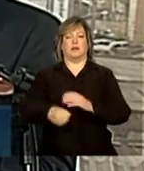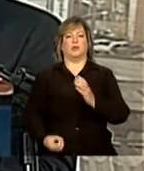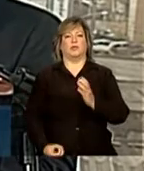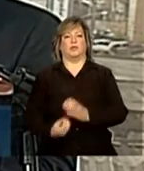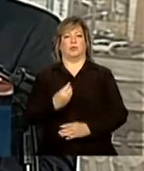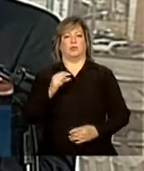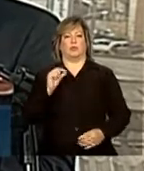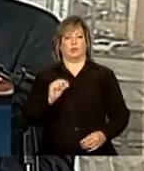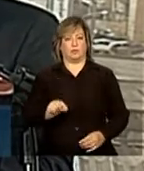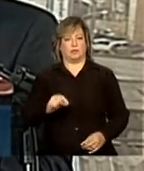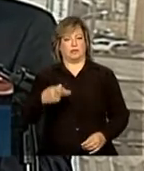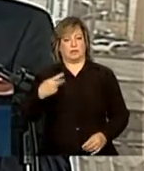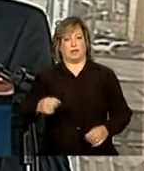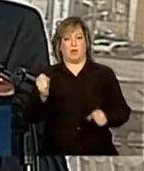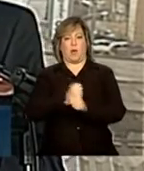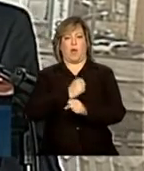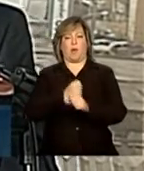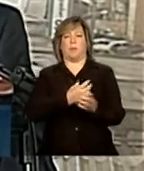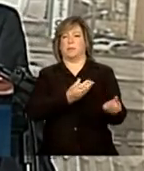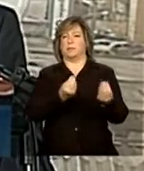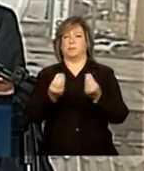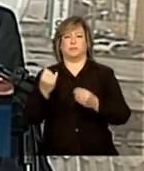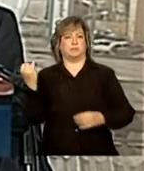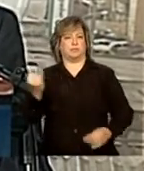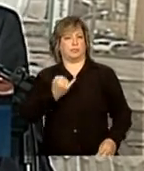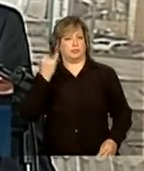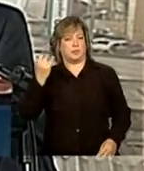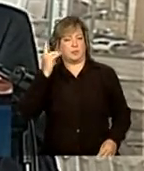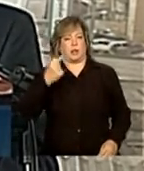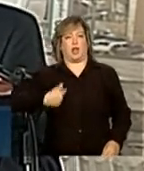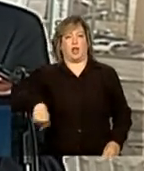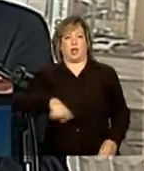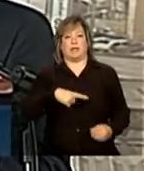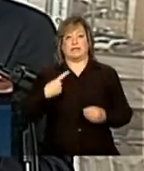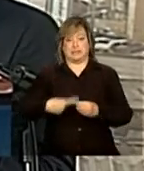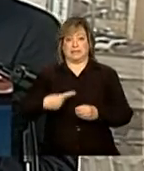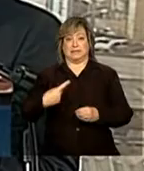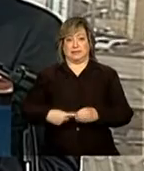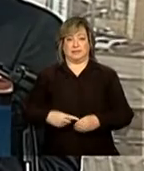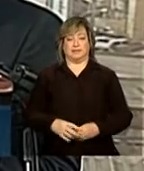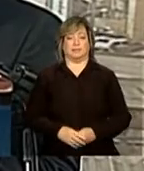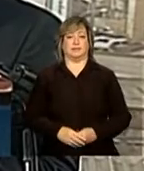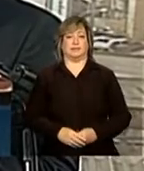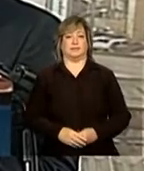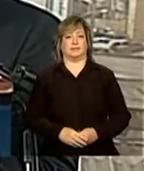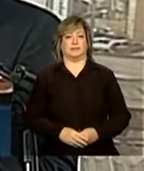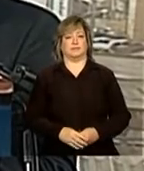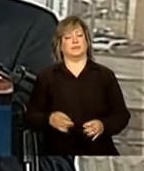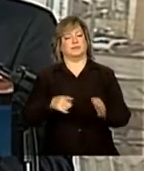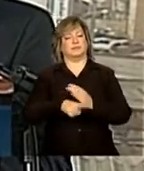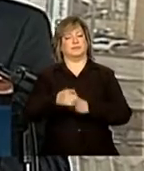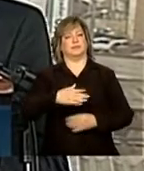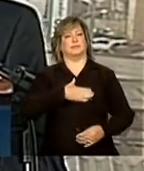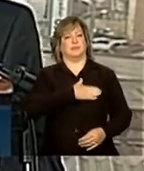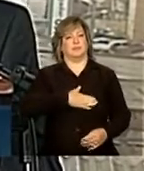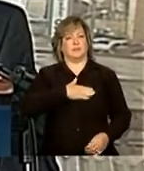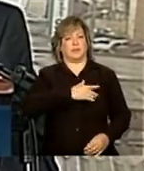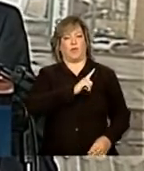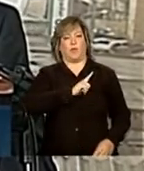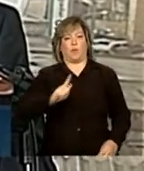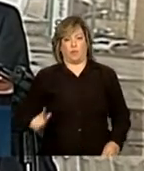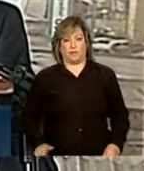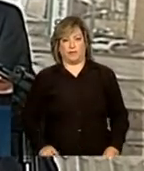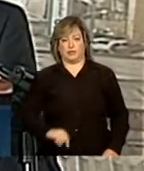inauguração desta obra tão importante para a nossa cidade. Prezado governador Jacques